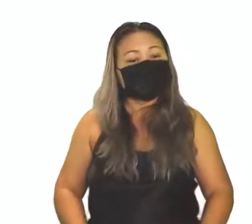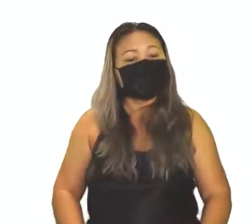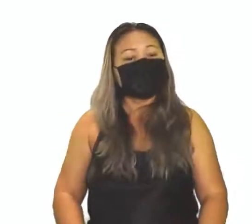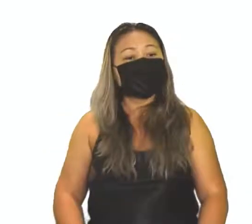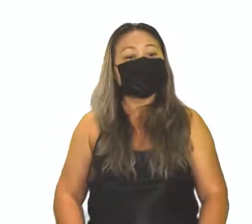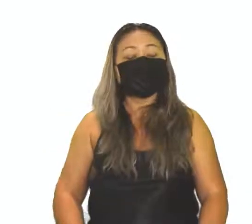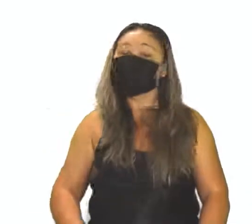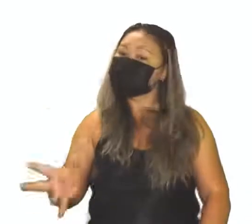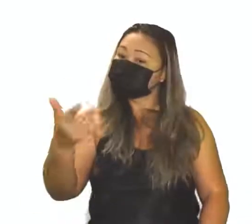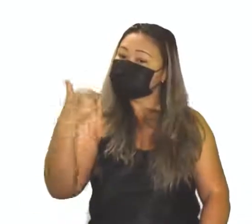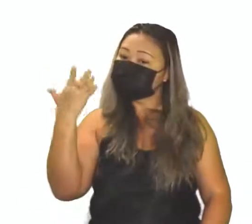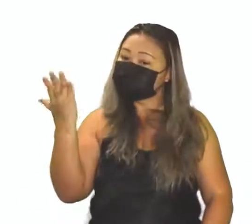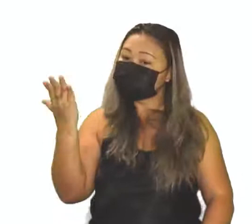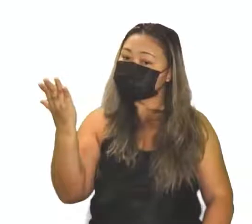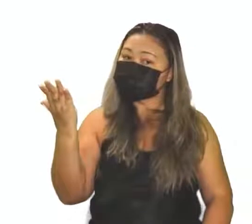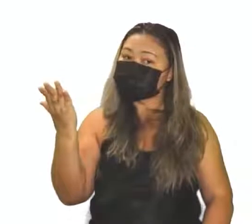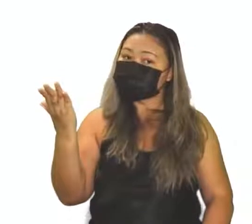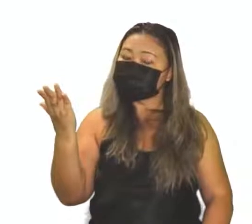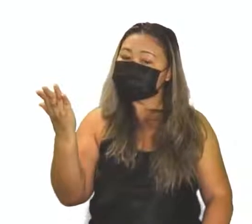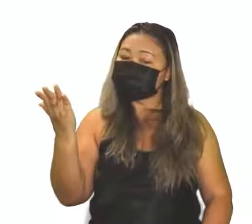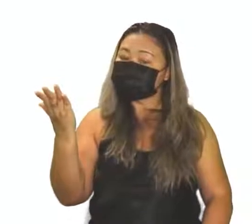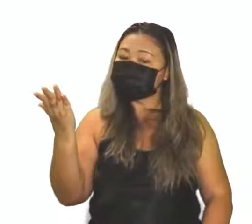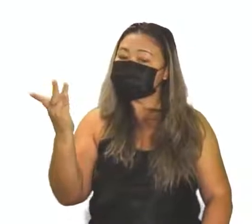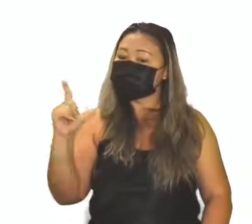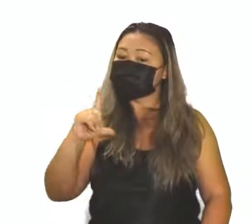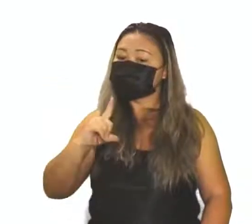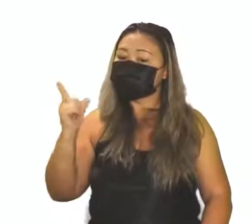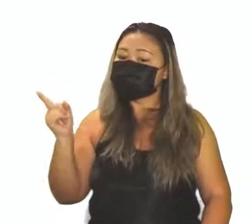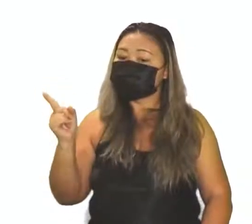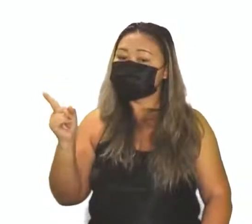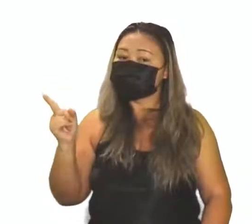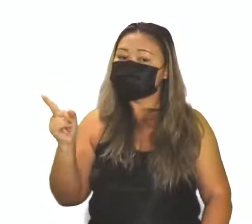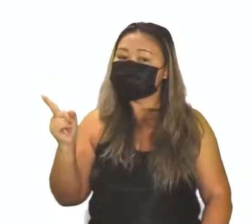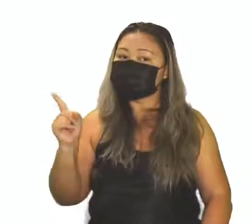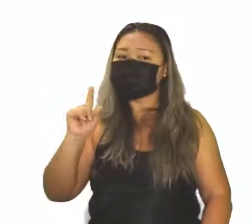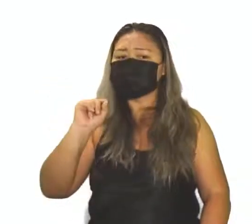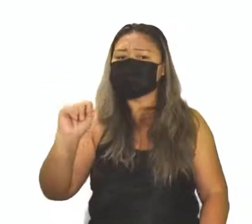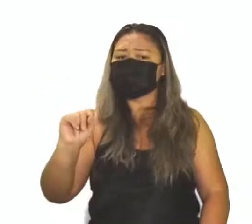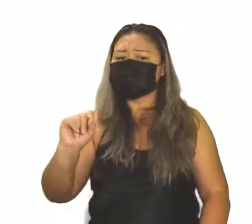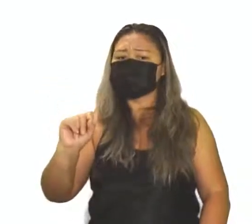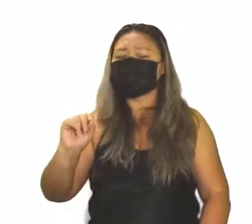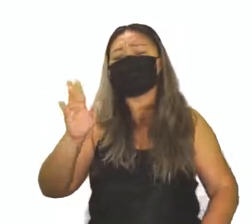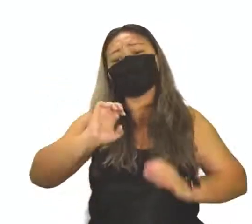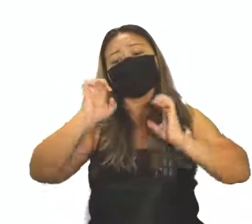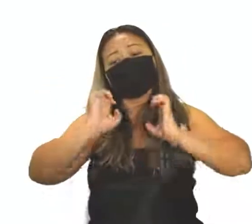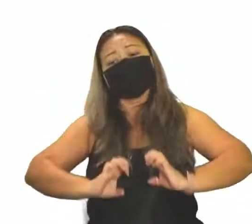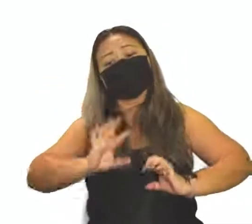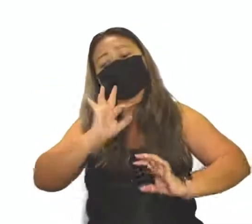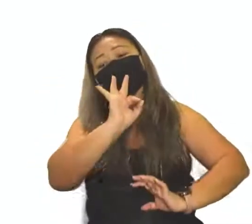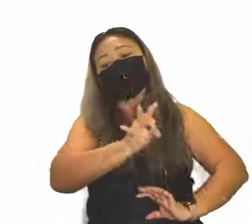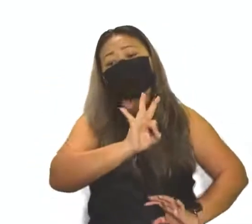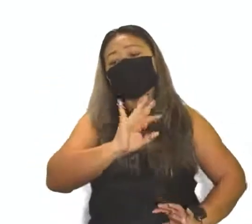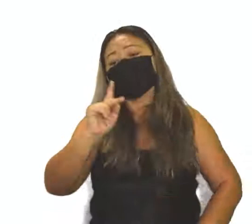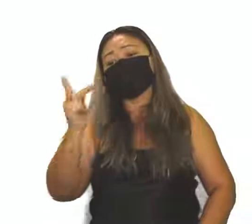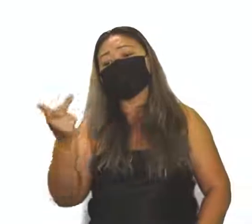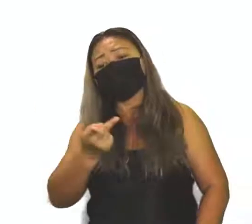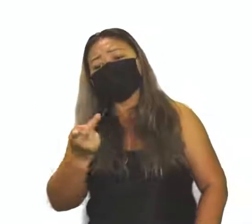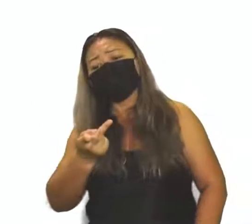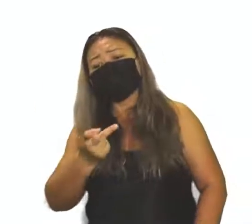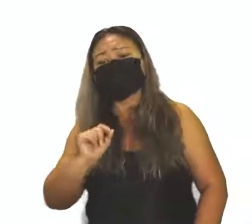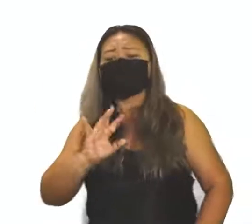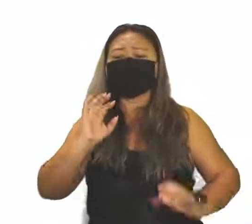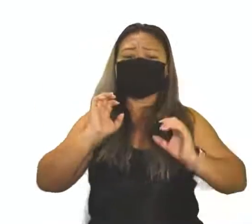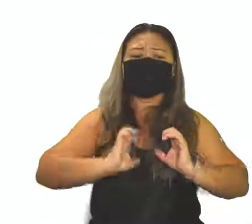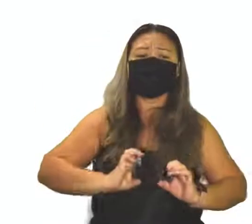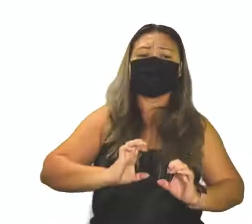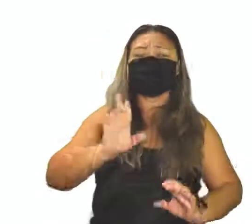Você se depara assim muitas vezes, né? O que é eticamente certo ou errado? Ó. Você